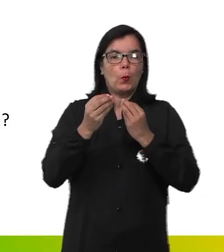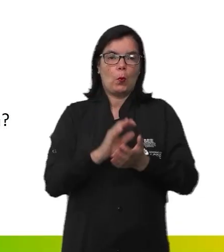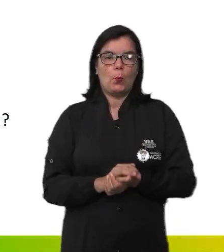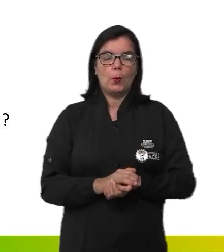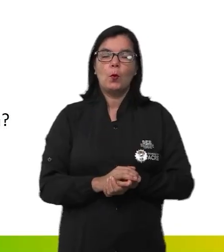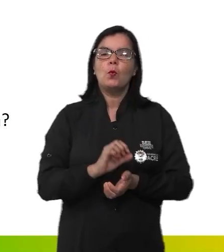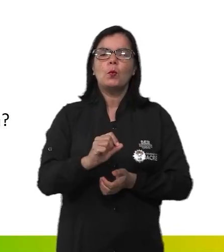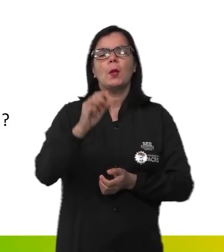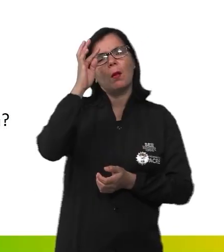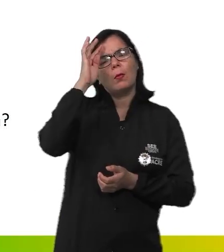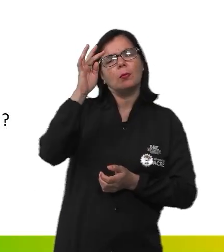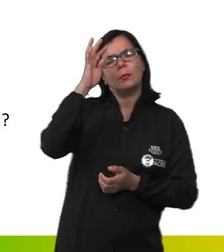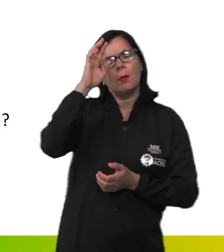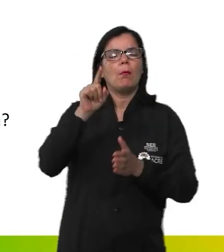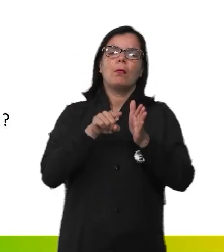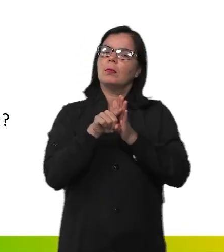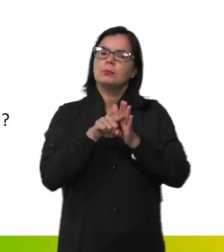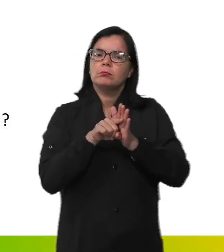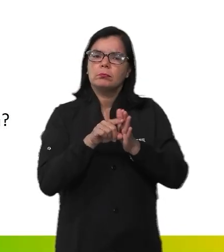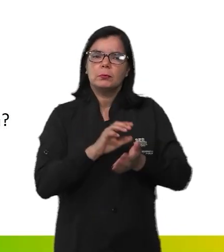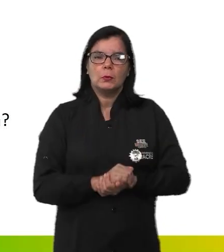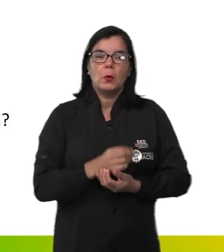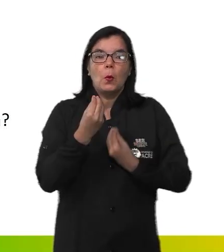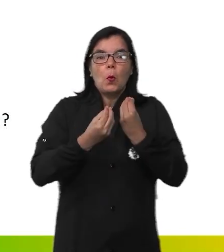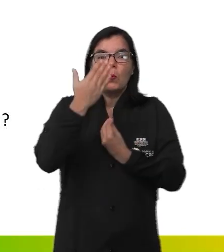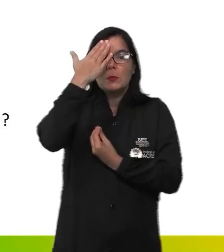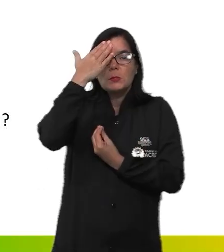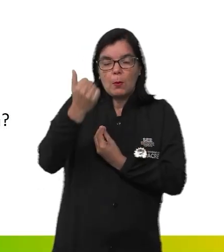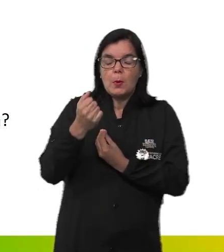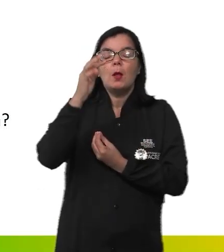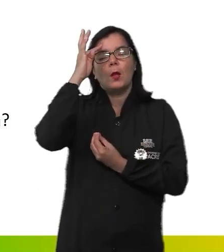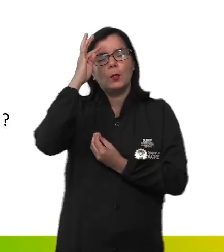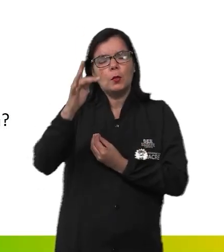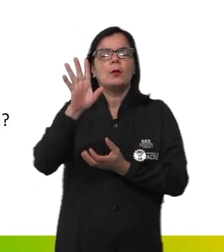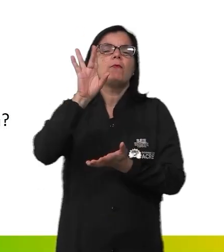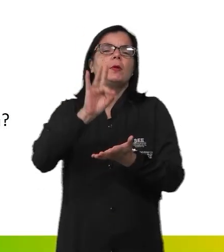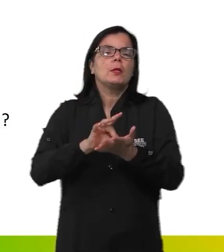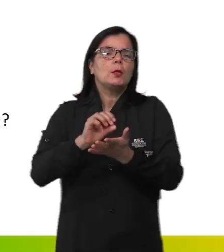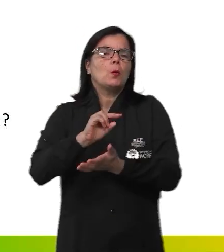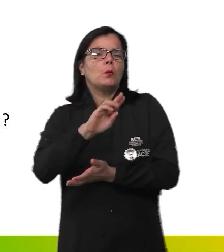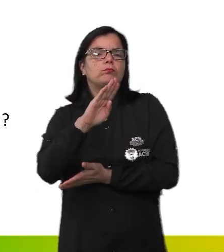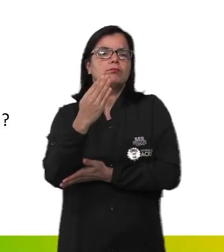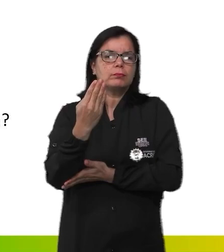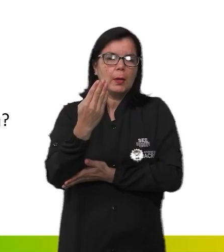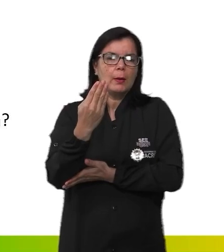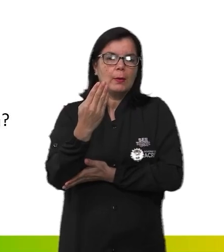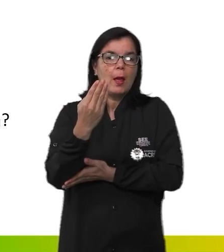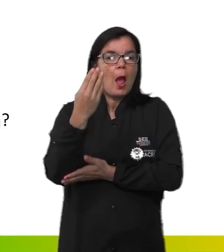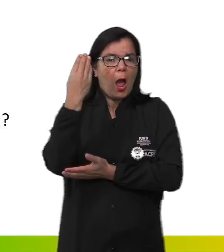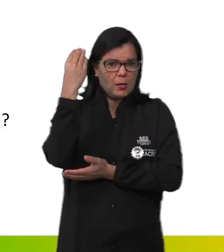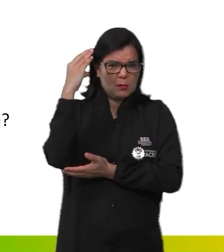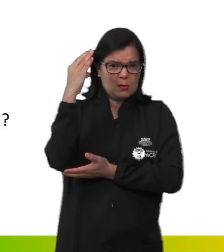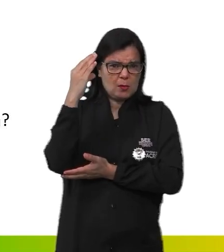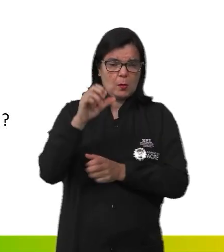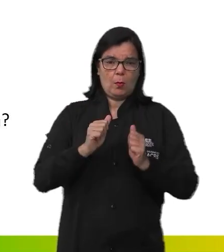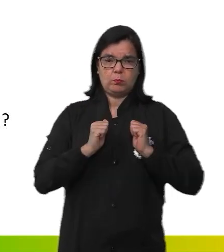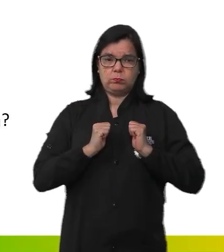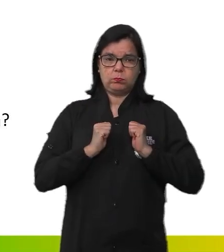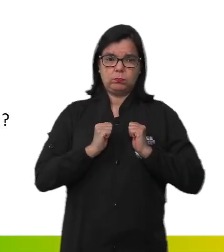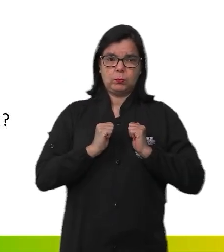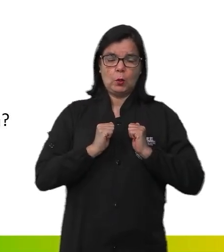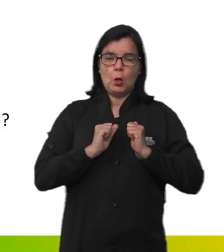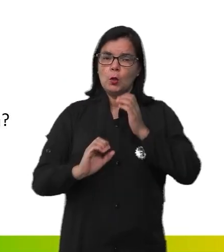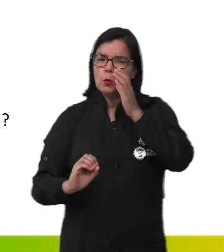que torna uma teoria científica? Como sabemos que uma teoria é verdadeira ou falsa? A ciência ela é neutra? Toda